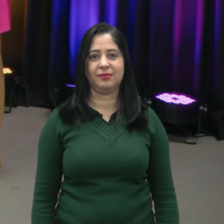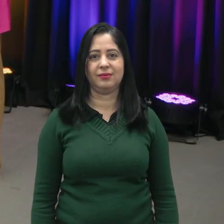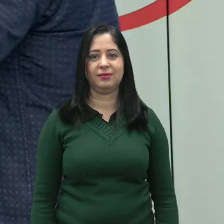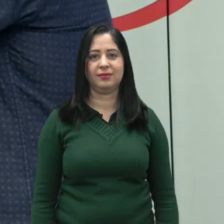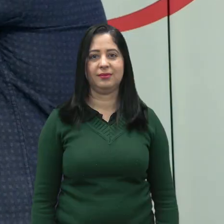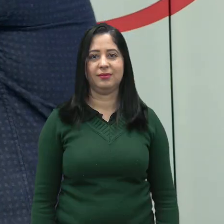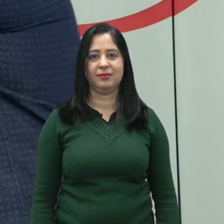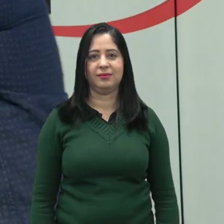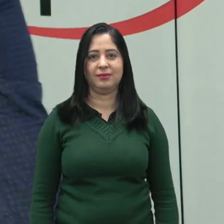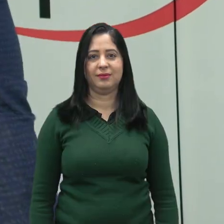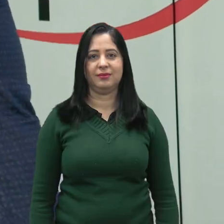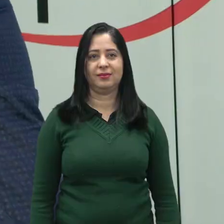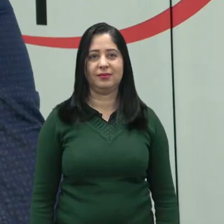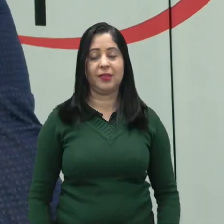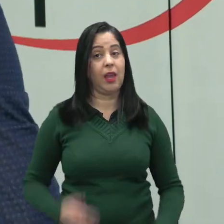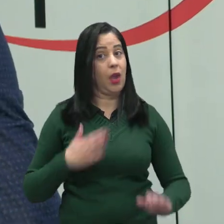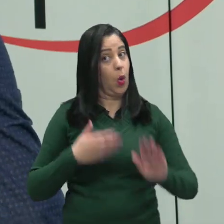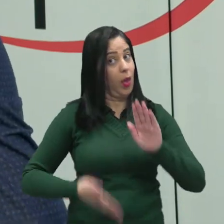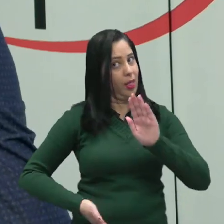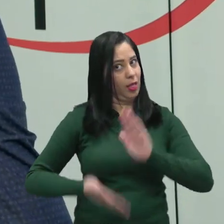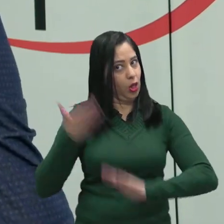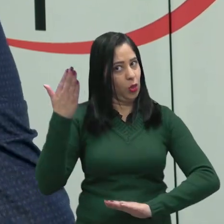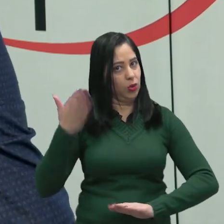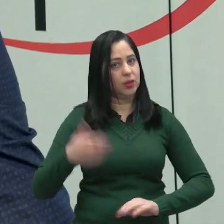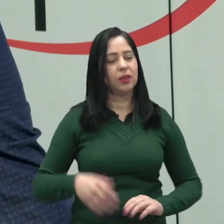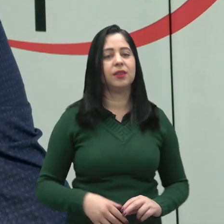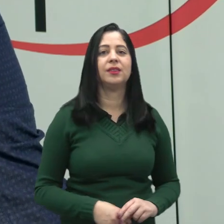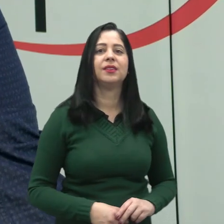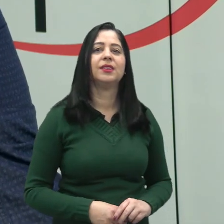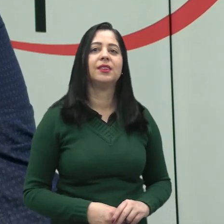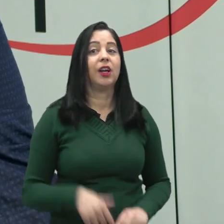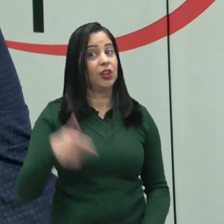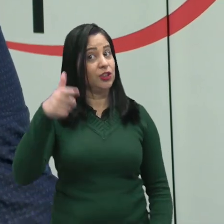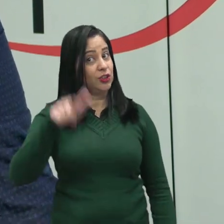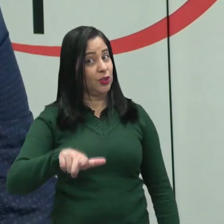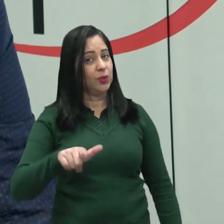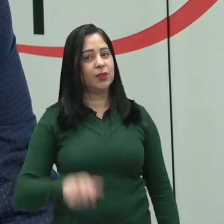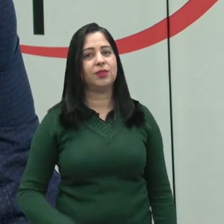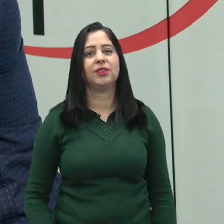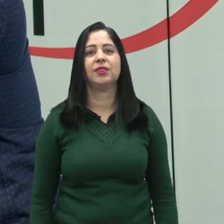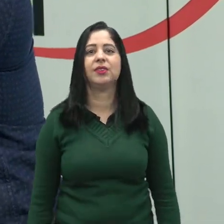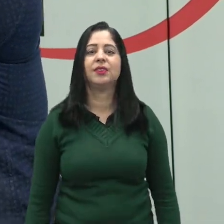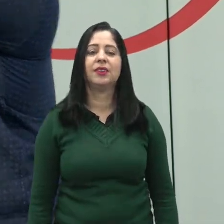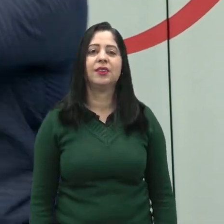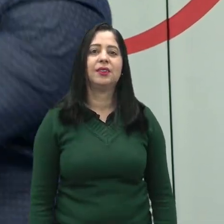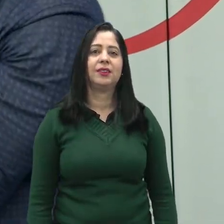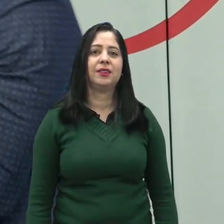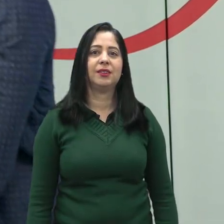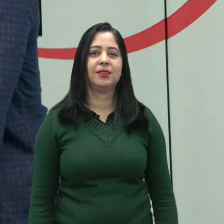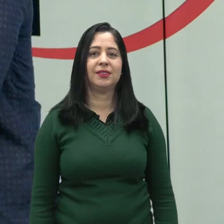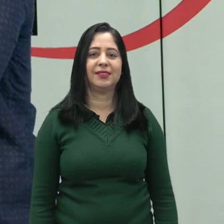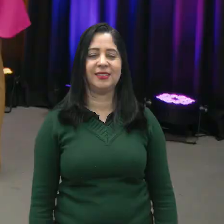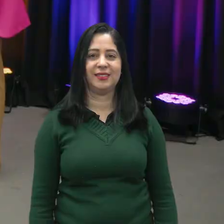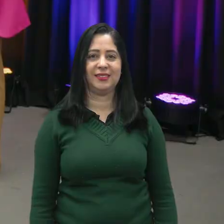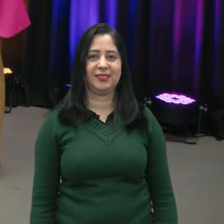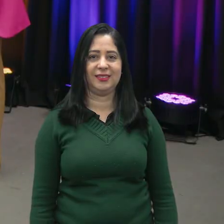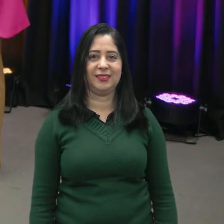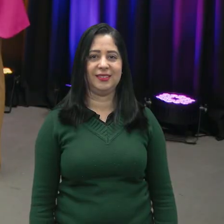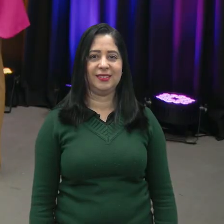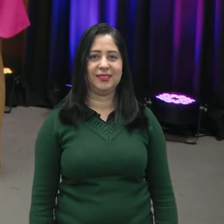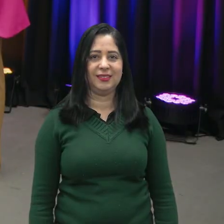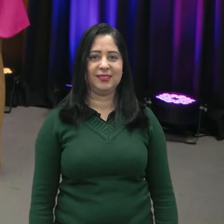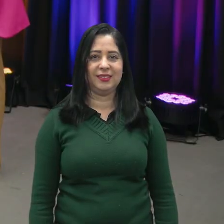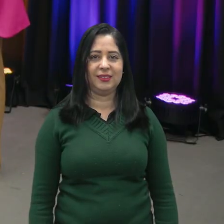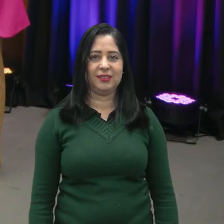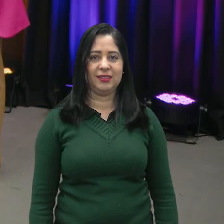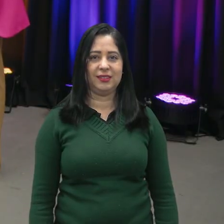uma coreografia. Aqui, abraçou, levantou o cotovelo, segurou a pegada. Levantou tá? o cotovelo. Isso, empurra, sai por baixo, tirou. continuo